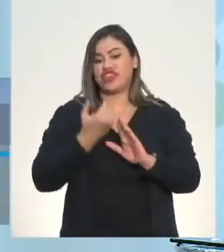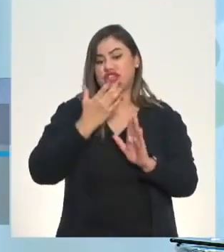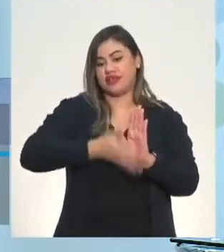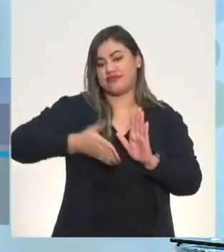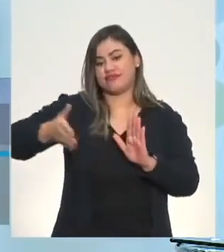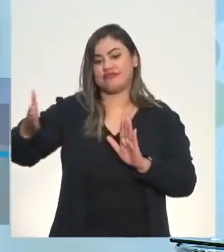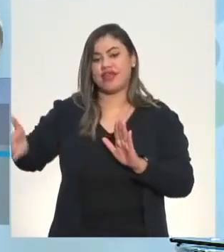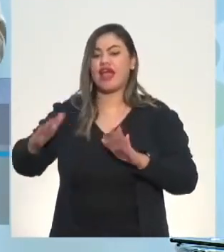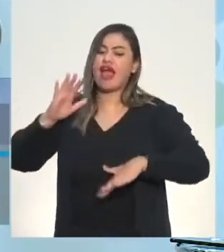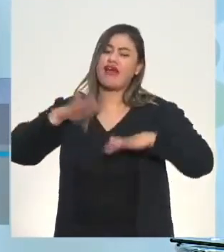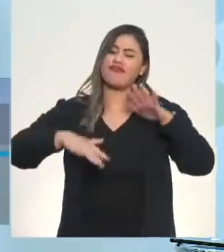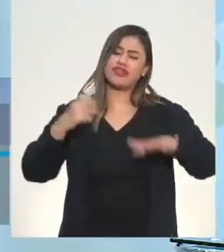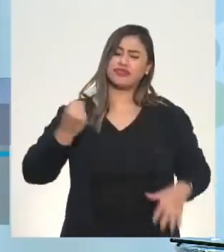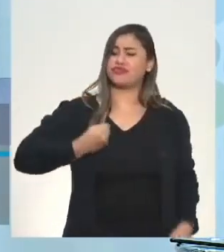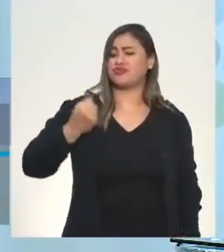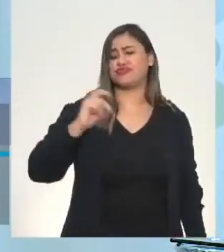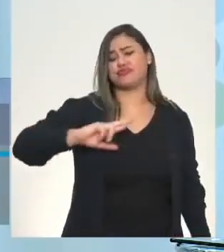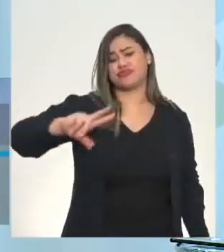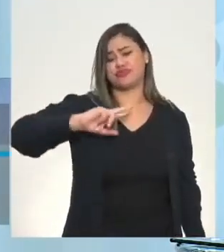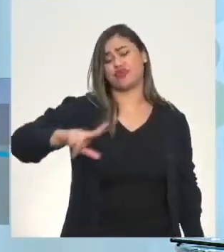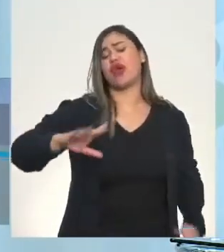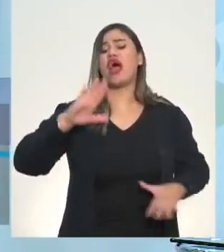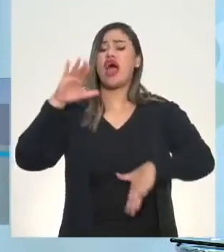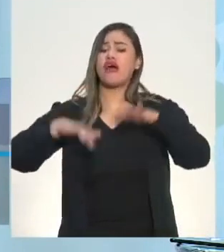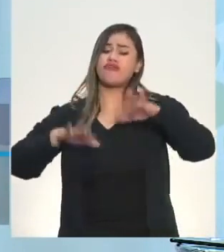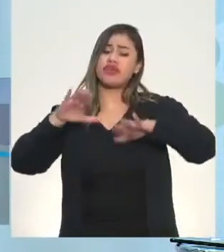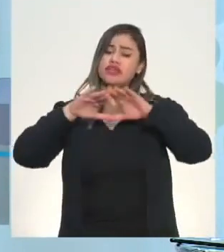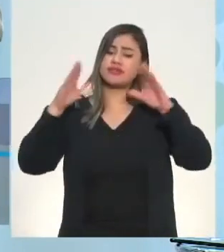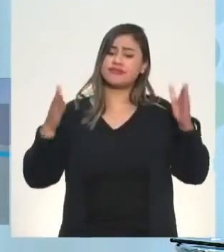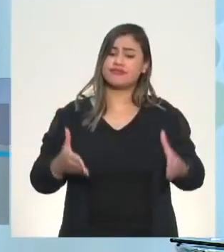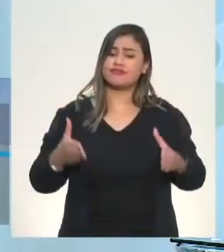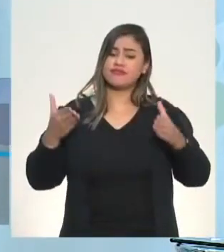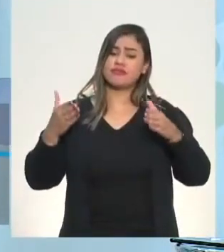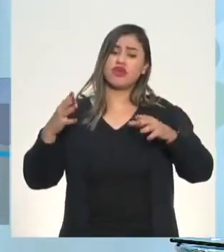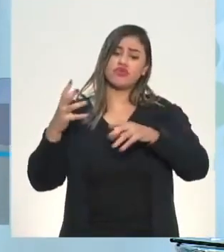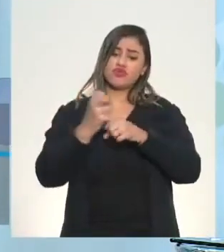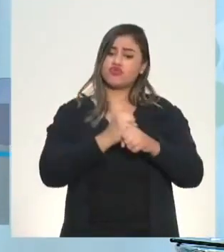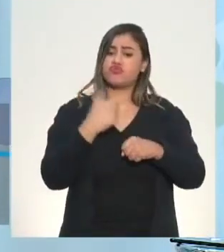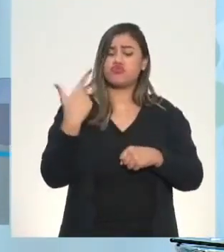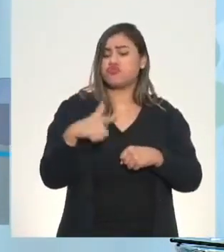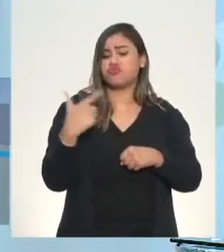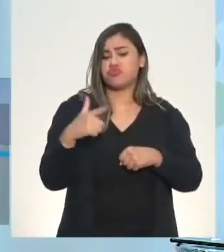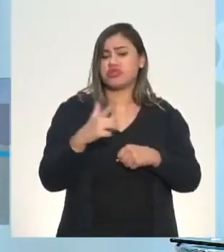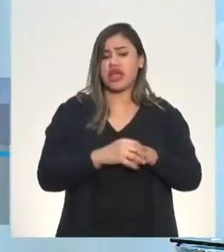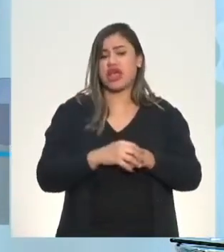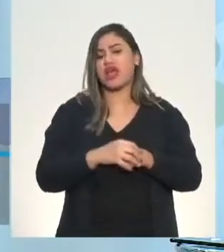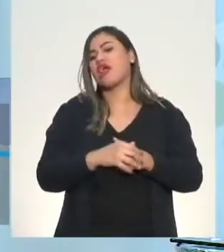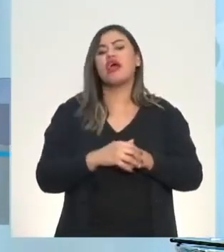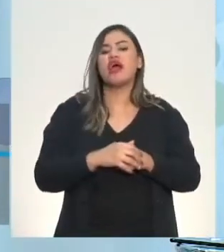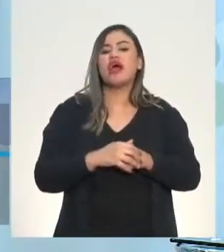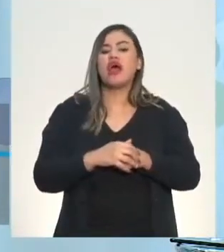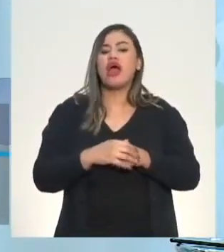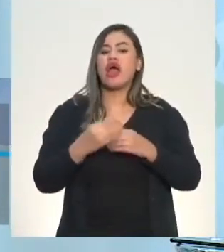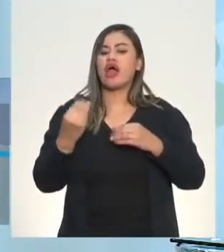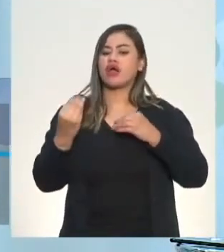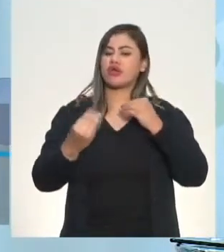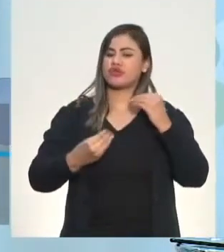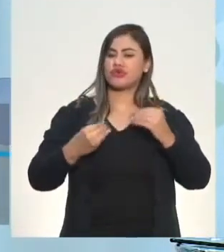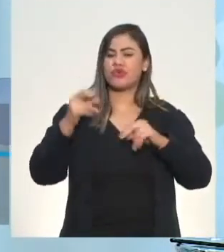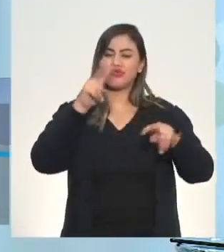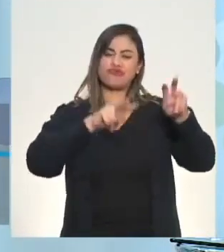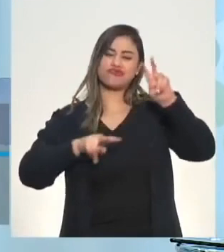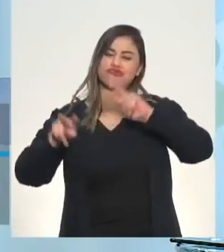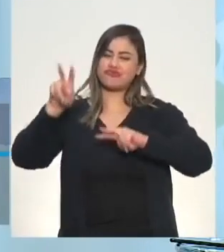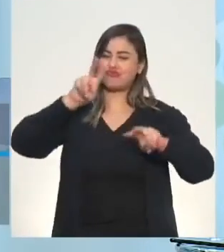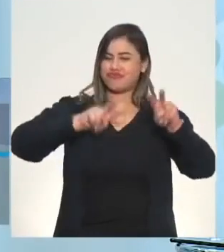que às vezes não são numéricas, às vezes não são algébricas, por vezes elas são geométricas, elas são visuais mesmo. A gente